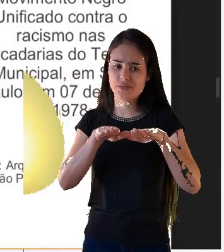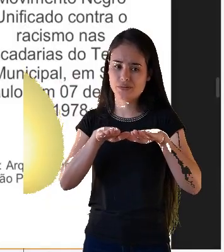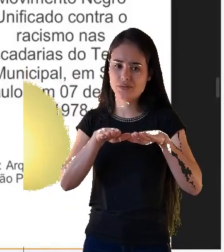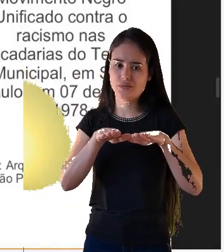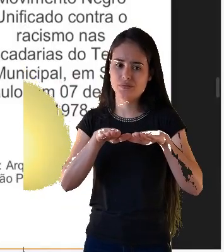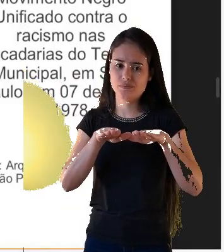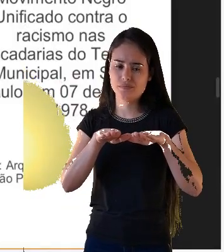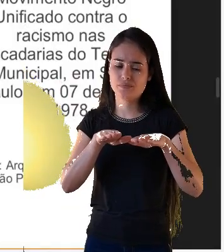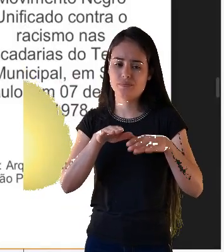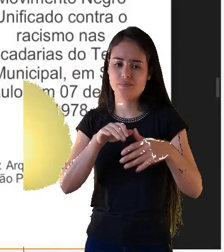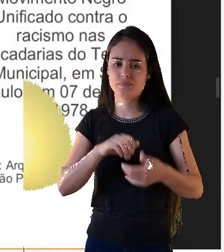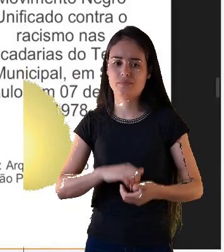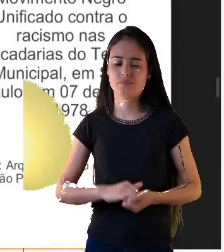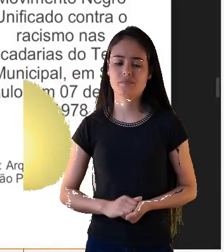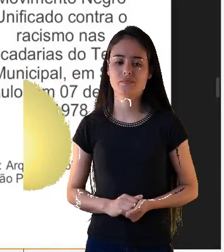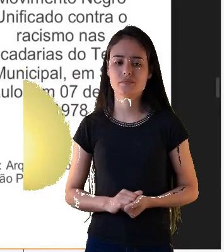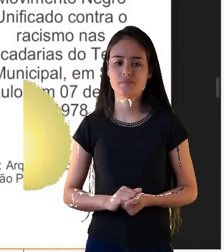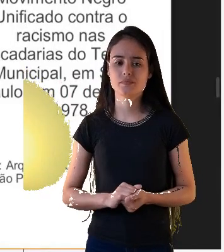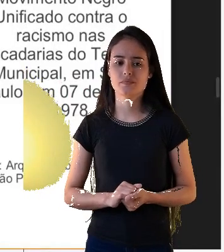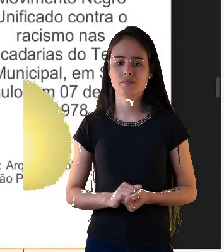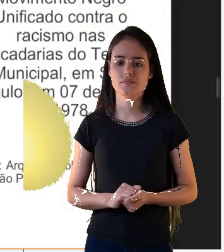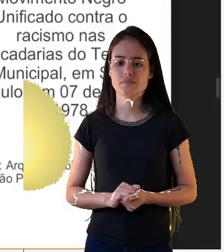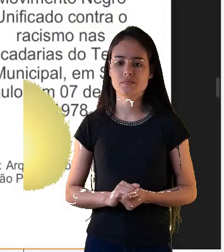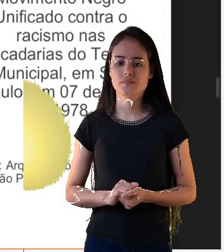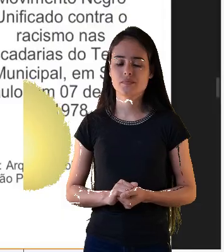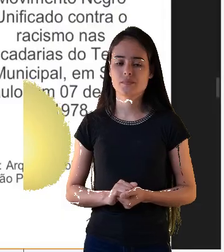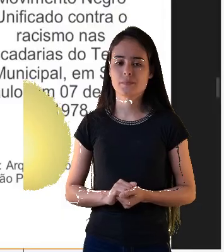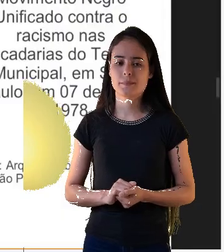democracia, que pedia